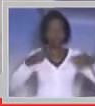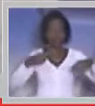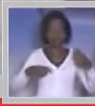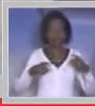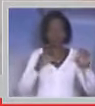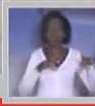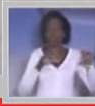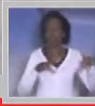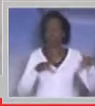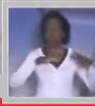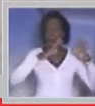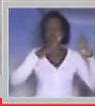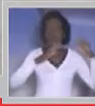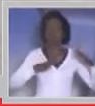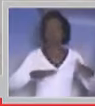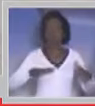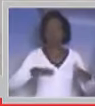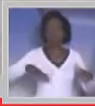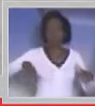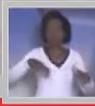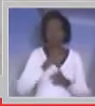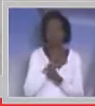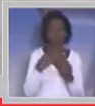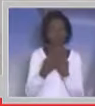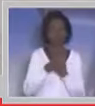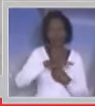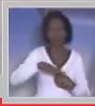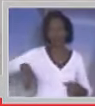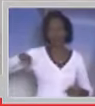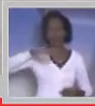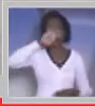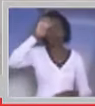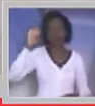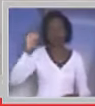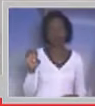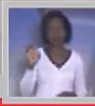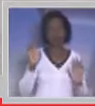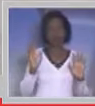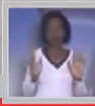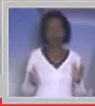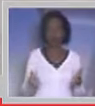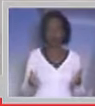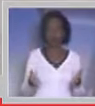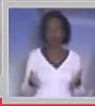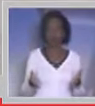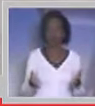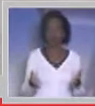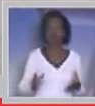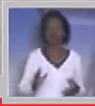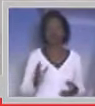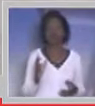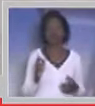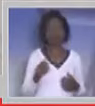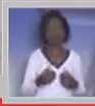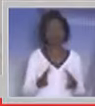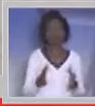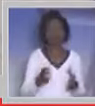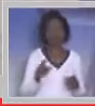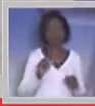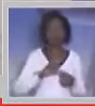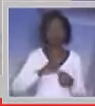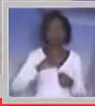e também destruição das áreas sociais do estado que já vem sendo promovida pelo álcool minha muitos